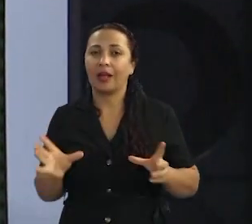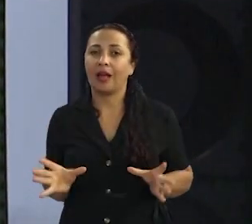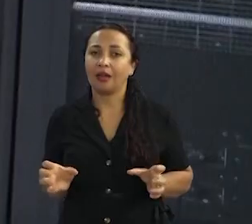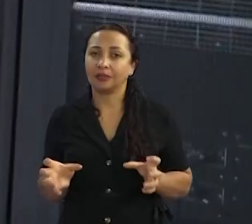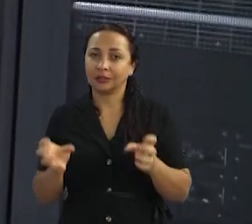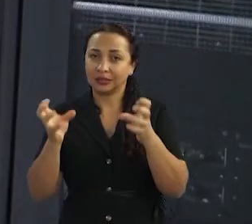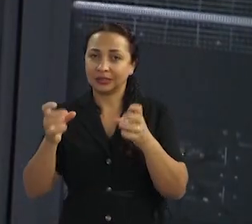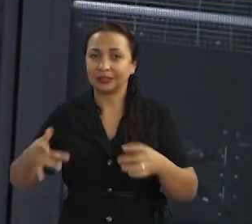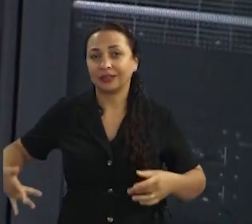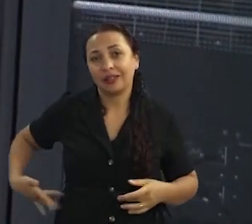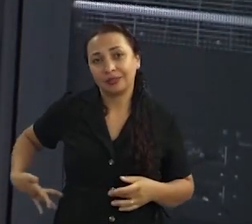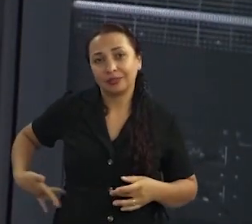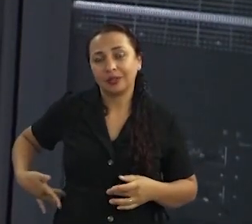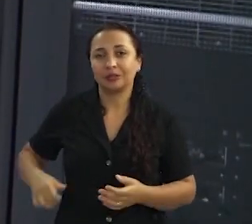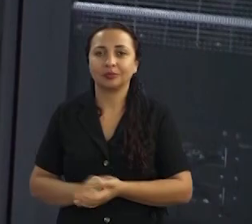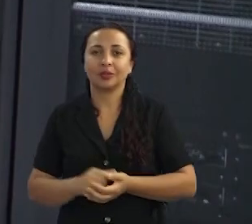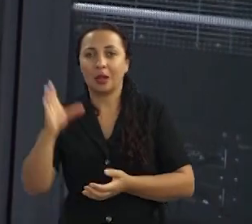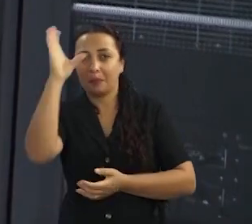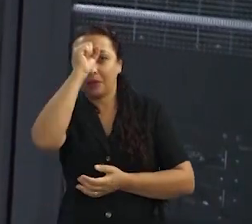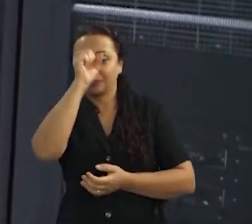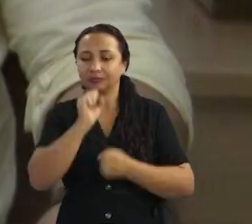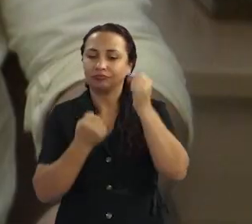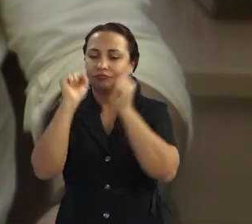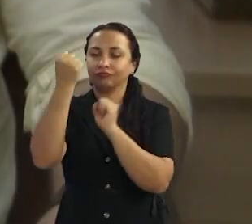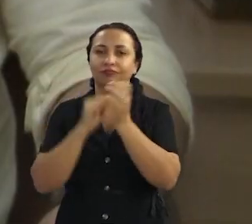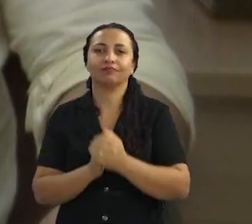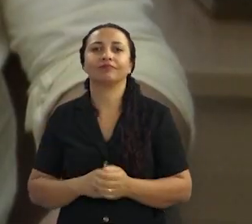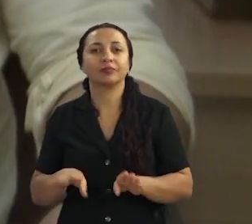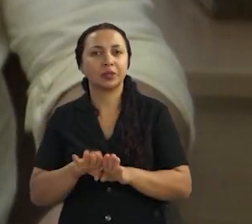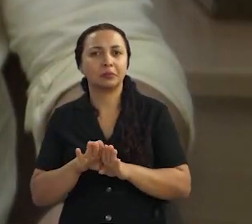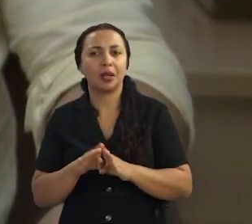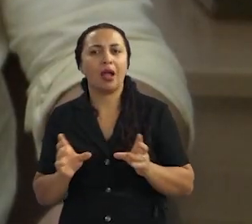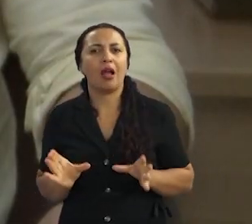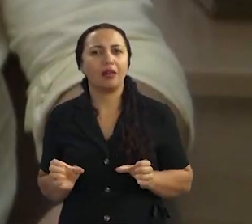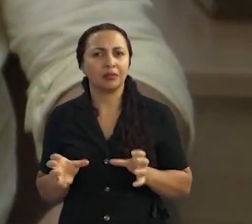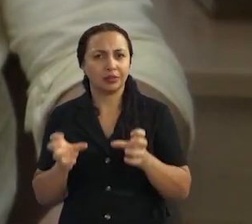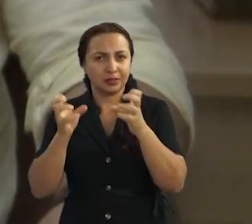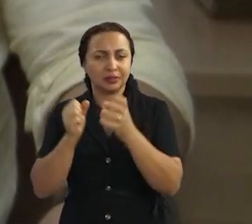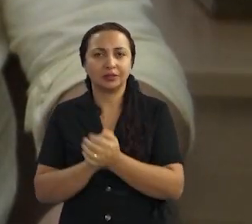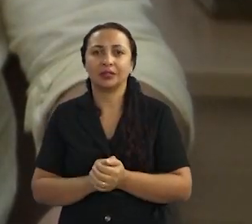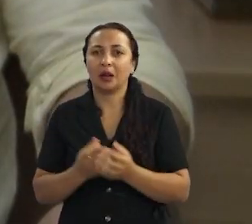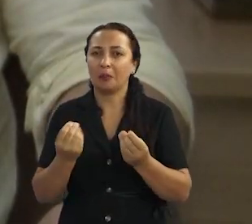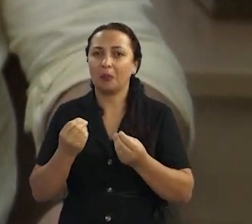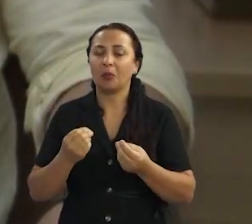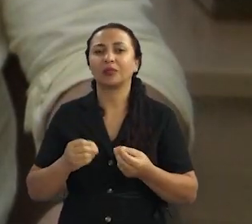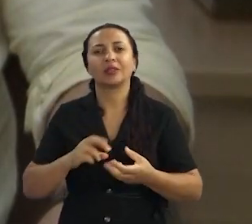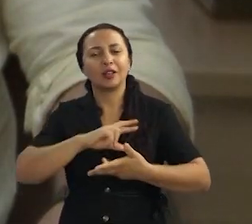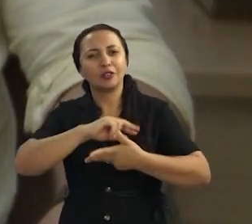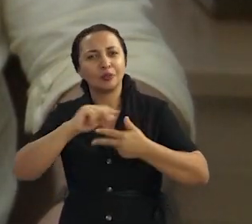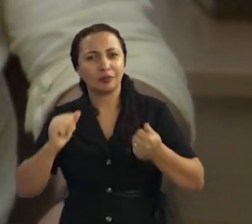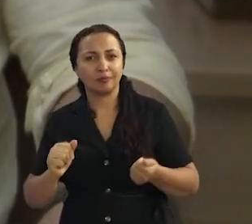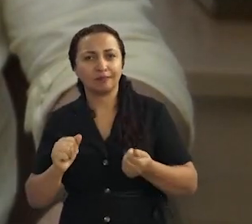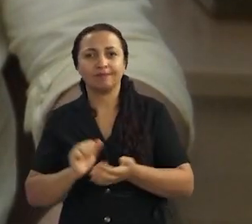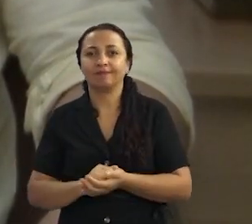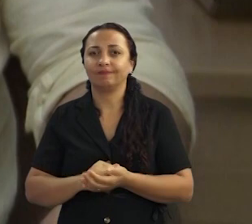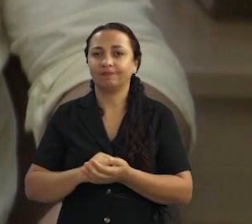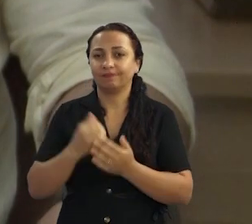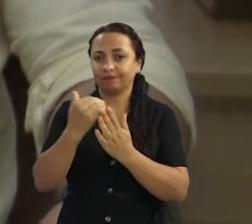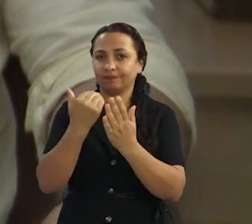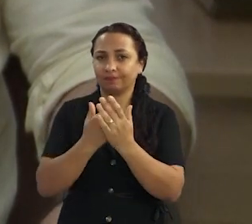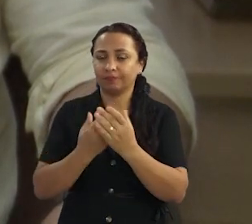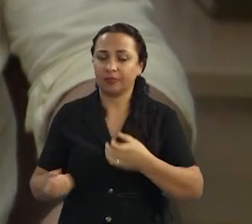renal, usando a aprendizagem de máquina. O fato é que também é uma doença bastante heterogênea. Existem